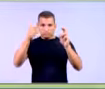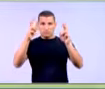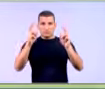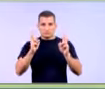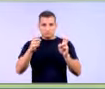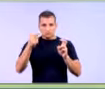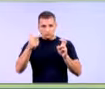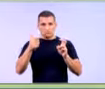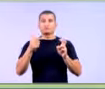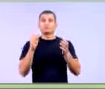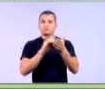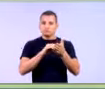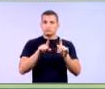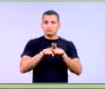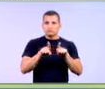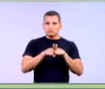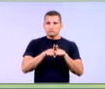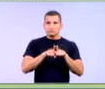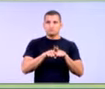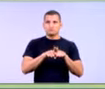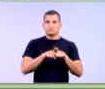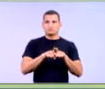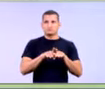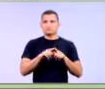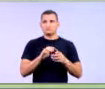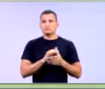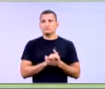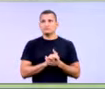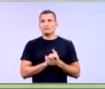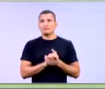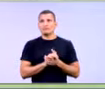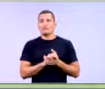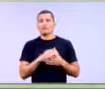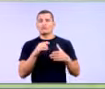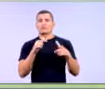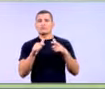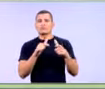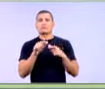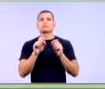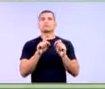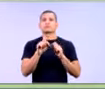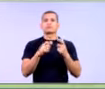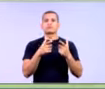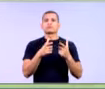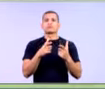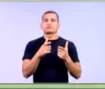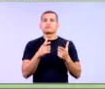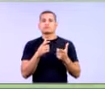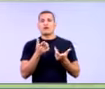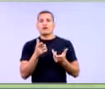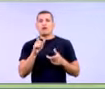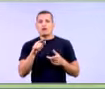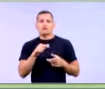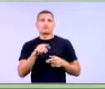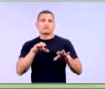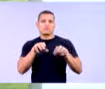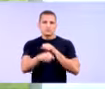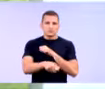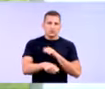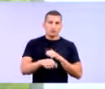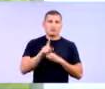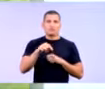coloca, né? A natureza do trabalho, se é um trabalho de conclusão de curso, se é uma